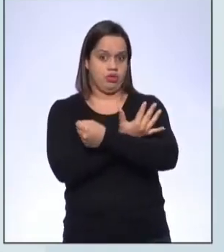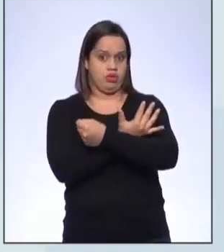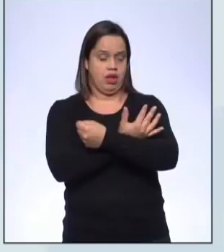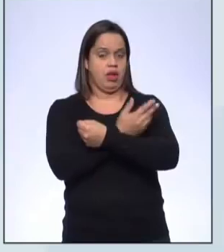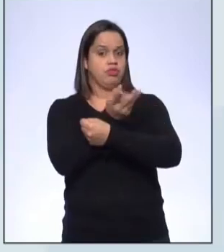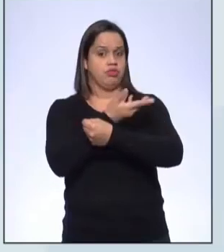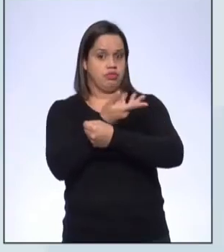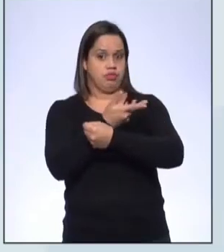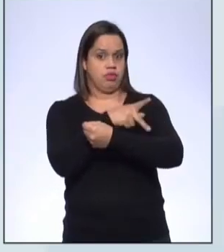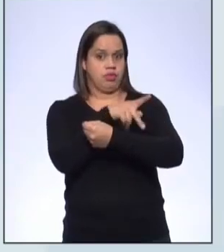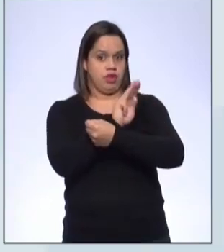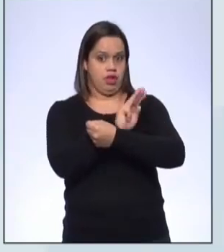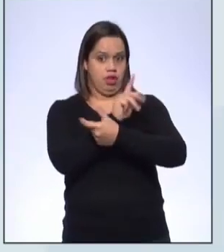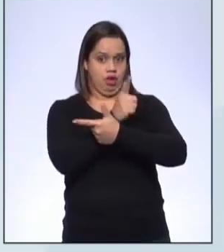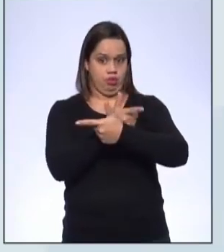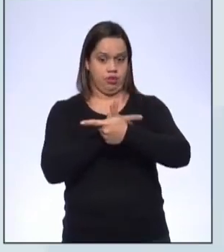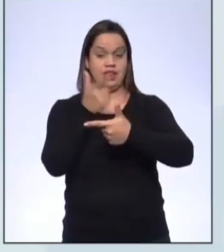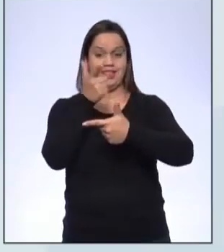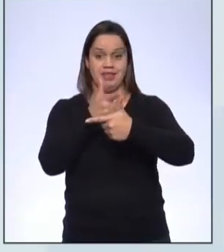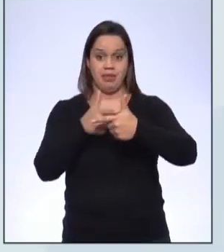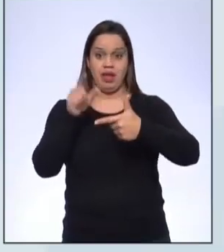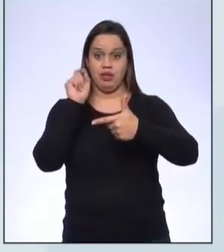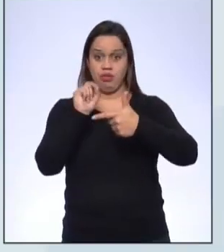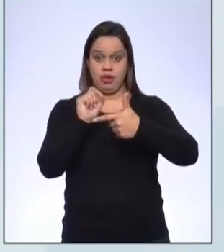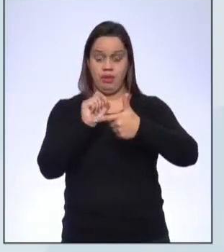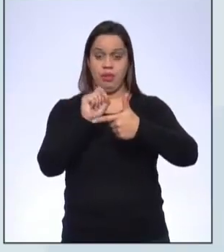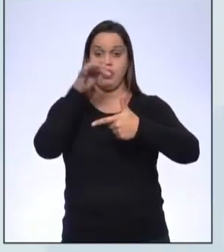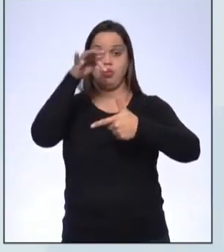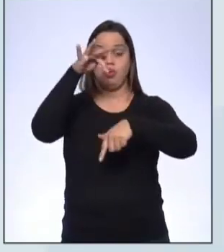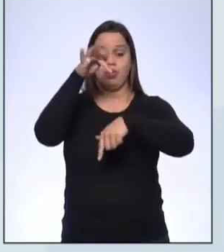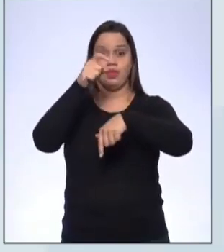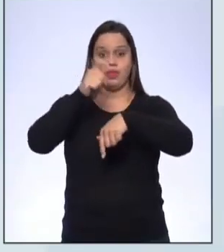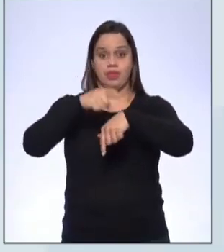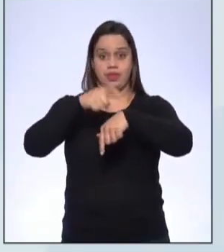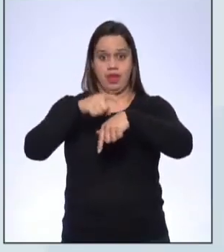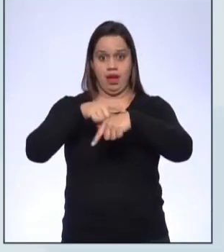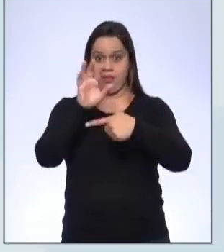expressa o quê? Expressa uma razão matemática. Vamos lá?